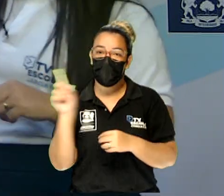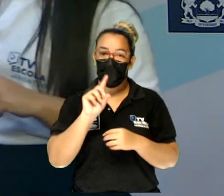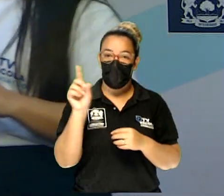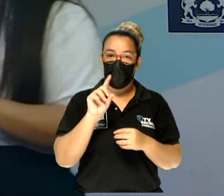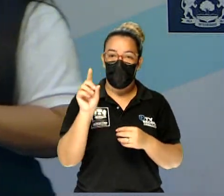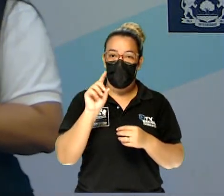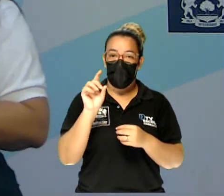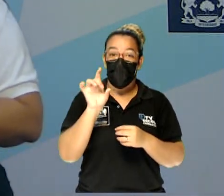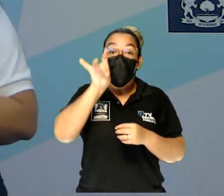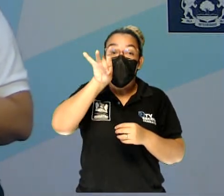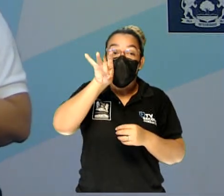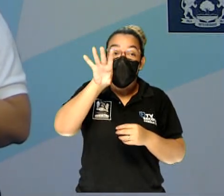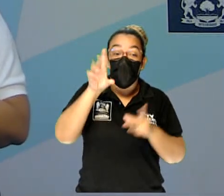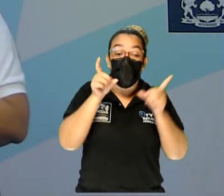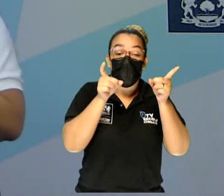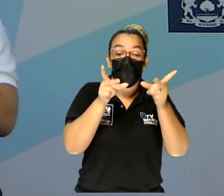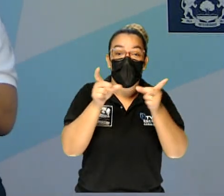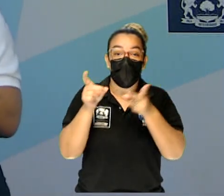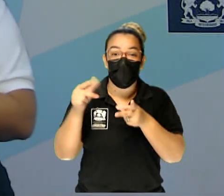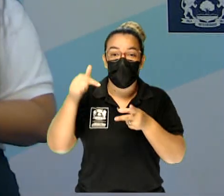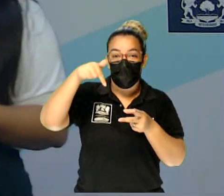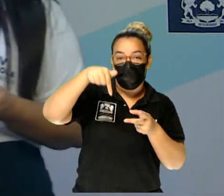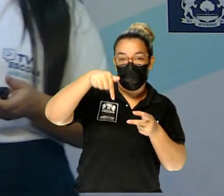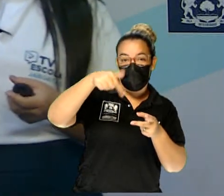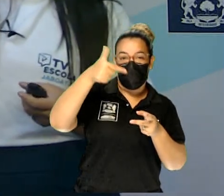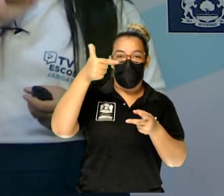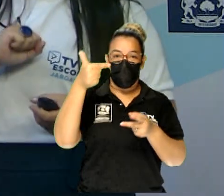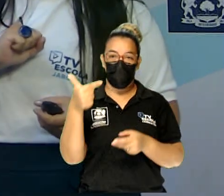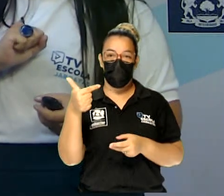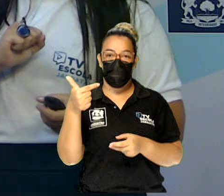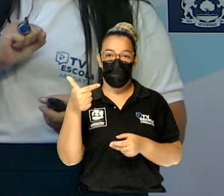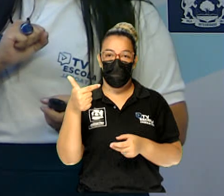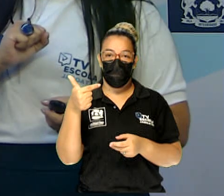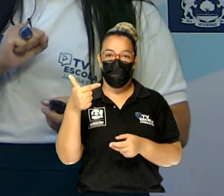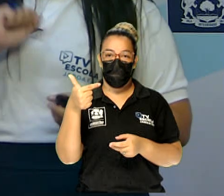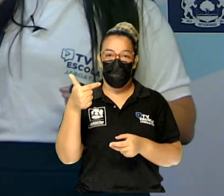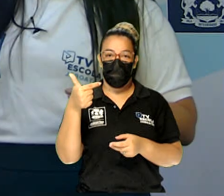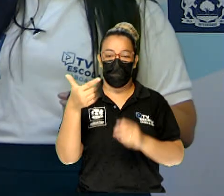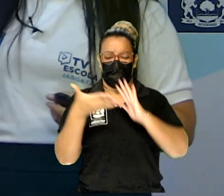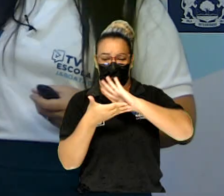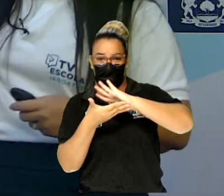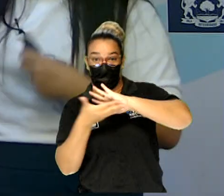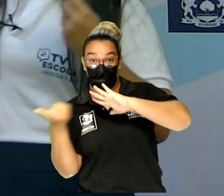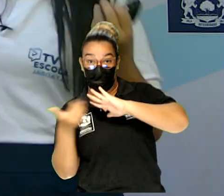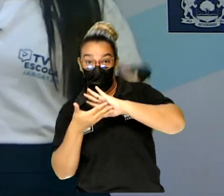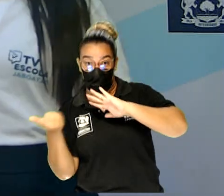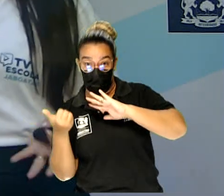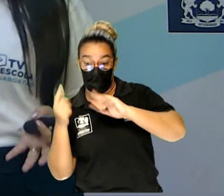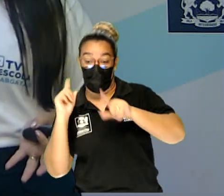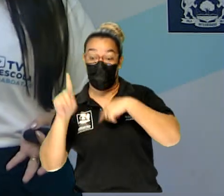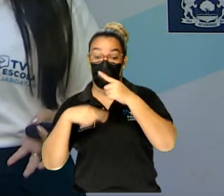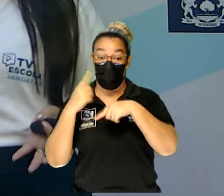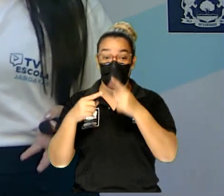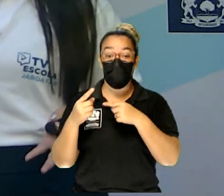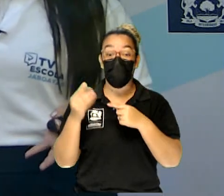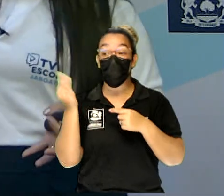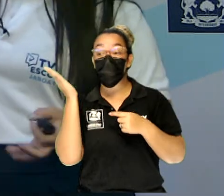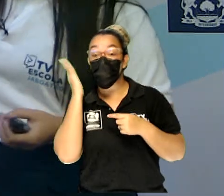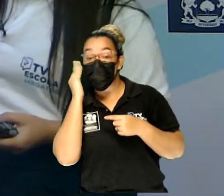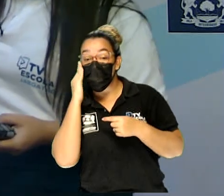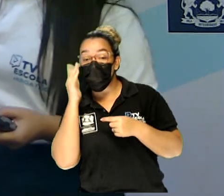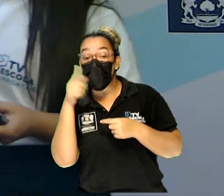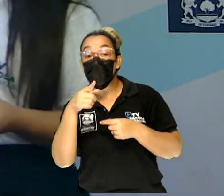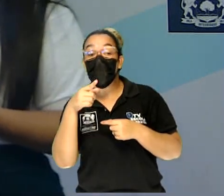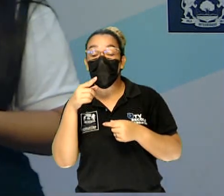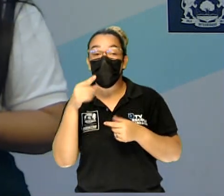vendi 72. Então, eu vou retirar os que eu vendi para saber quantos ingressos ainda sobraram.